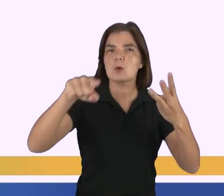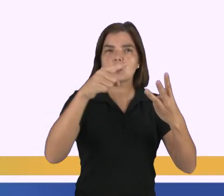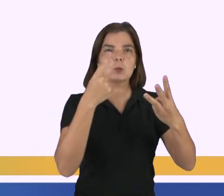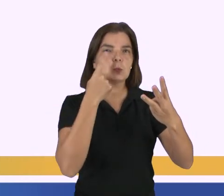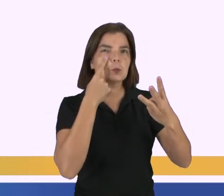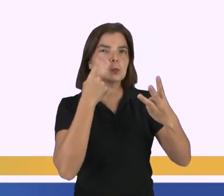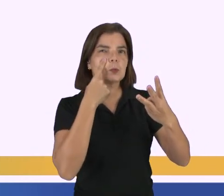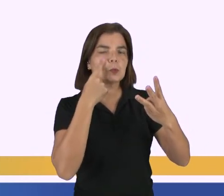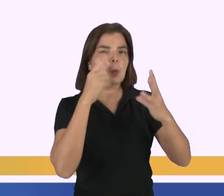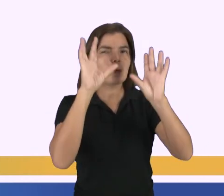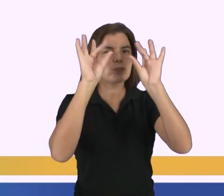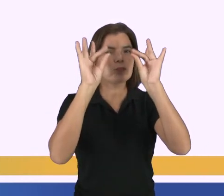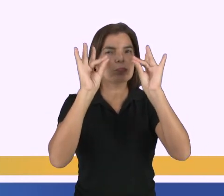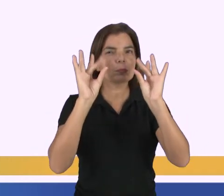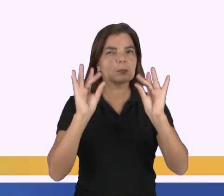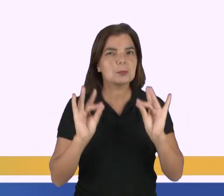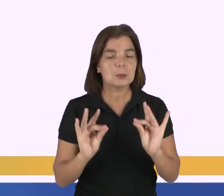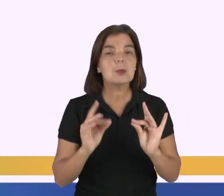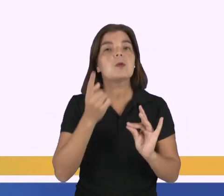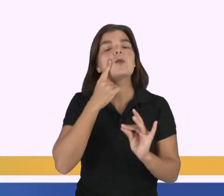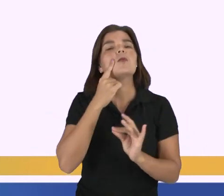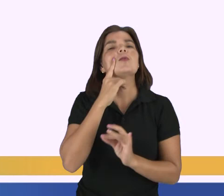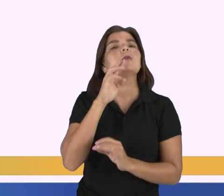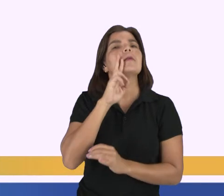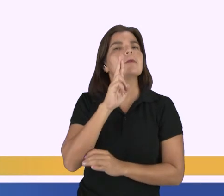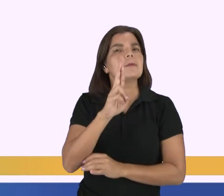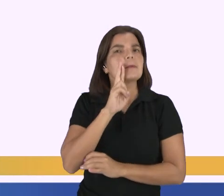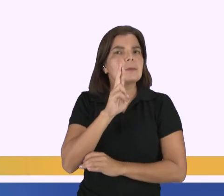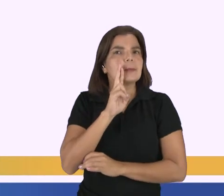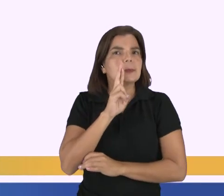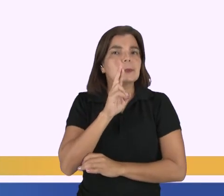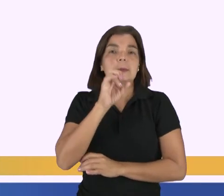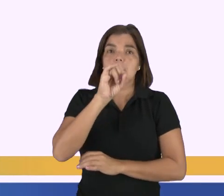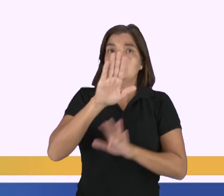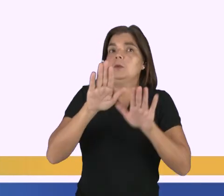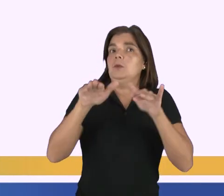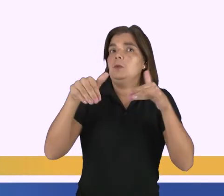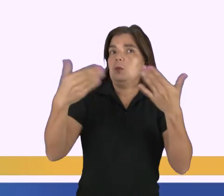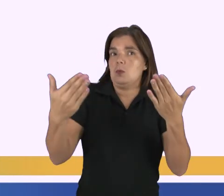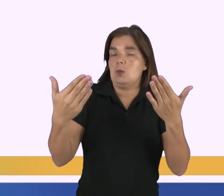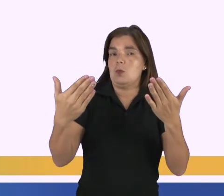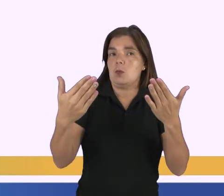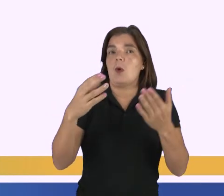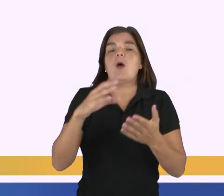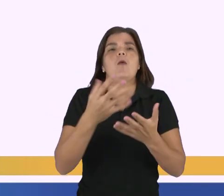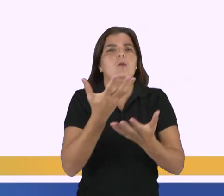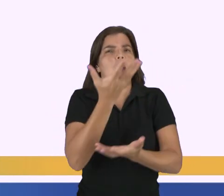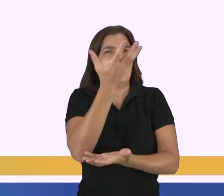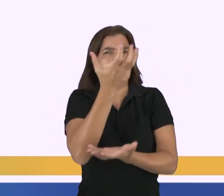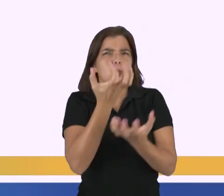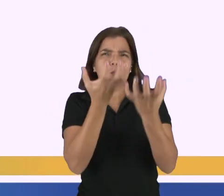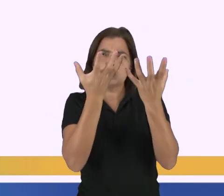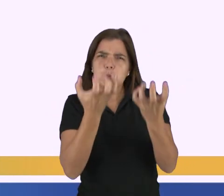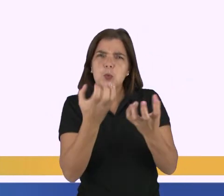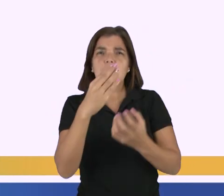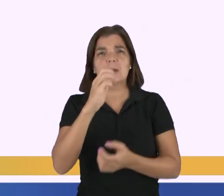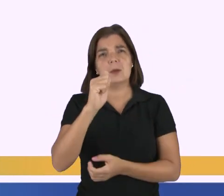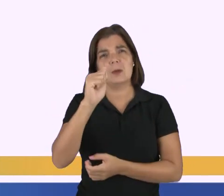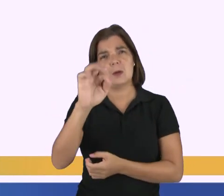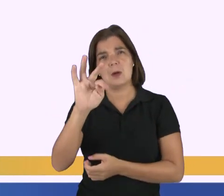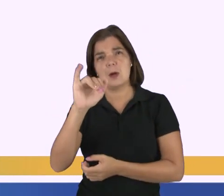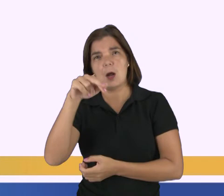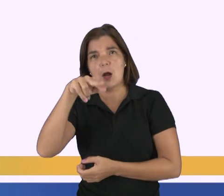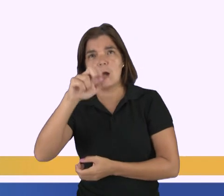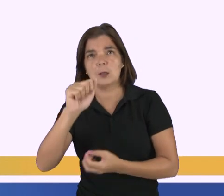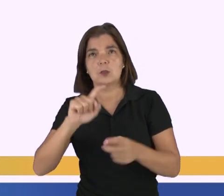observar. Olha os detalhes de cada uma delas e diga se qual delas é o cerrado, qual delas é a caatinga e